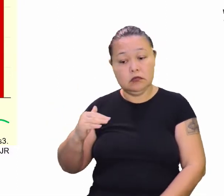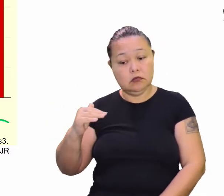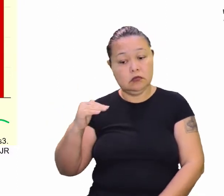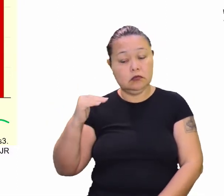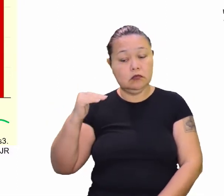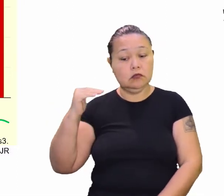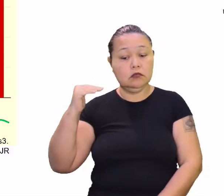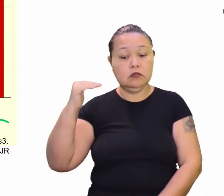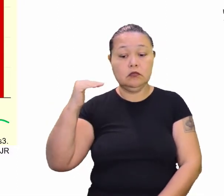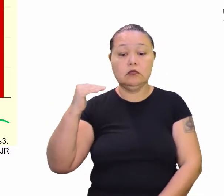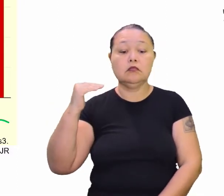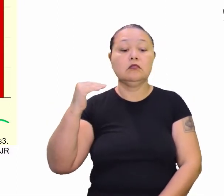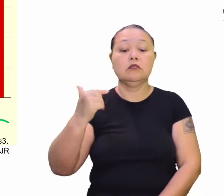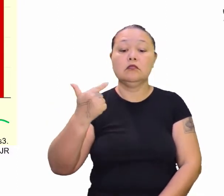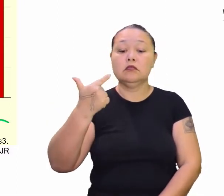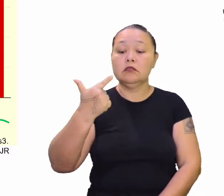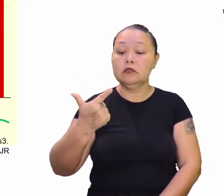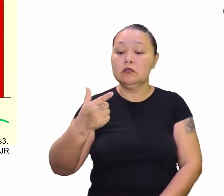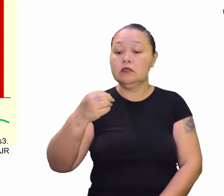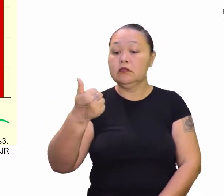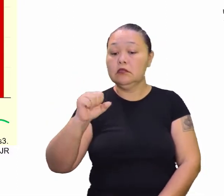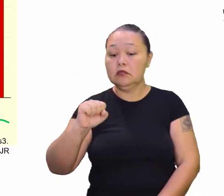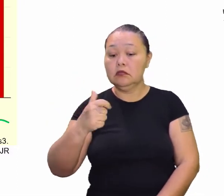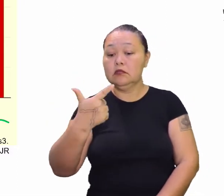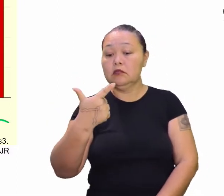crescente nesse período de 2018 e